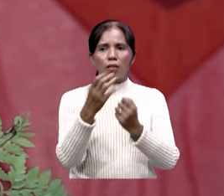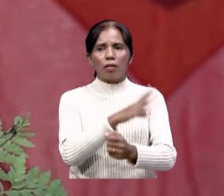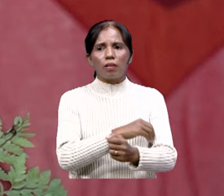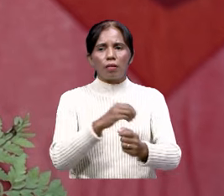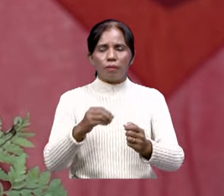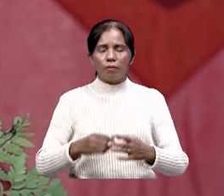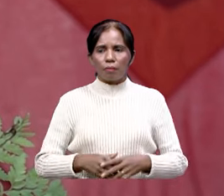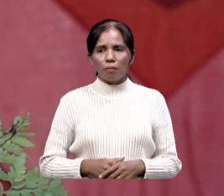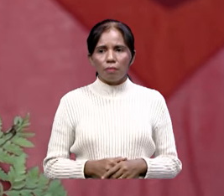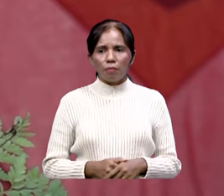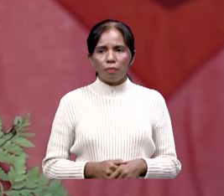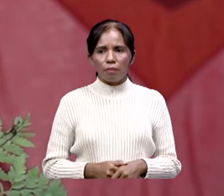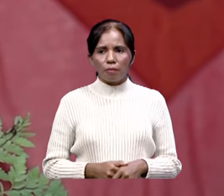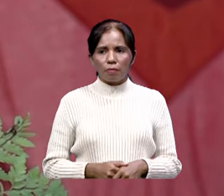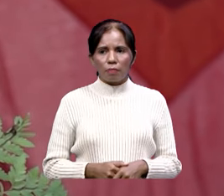externas.